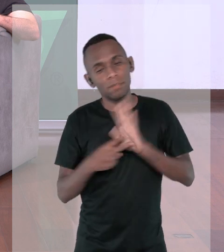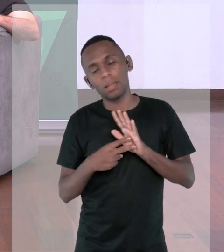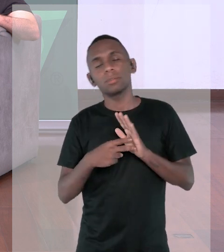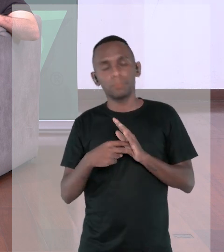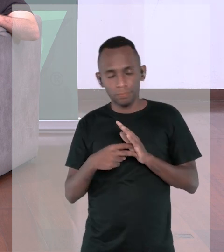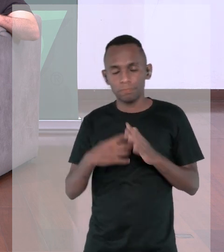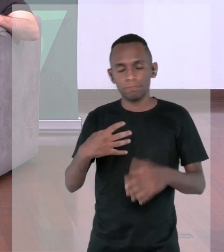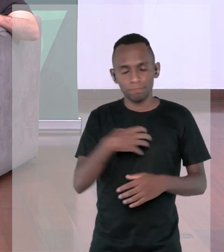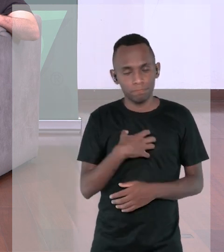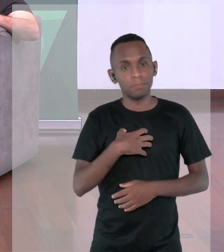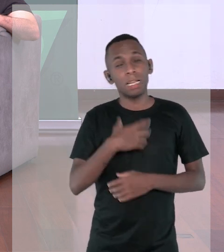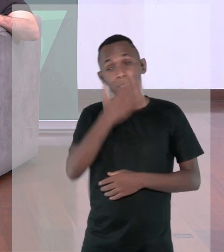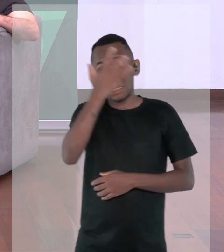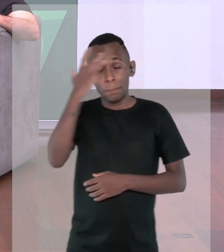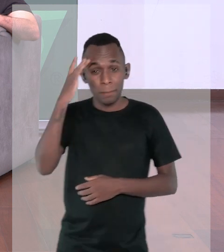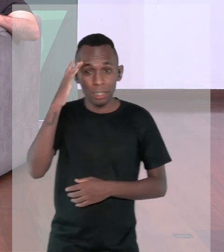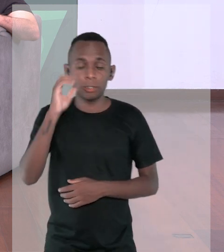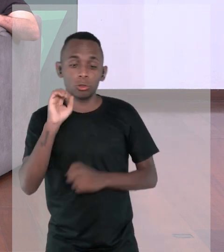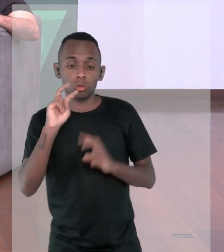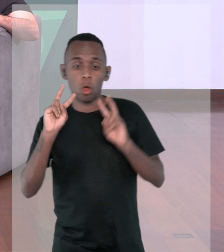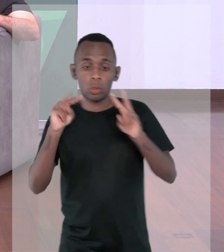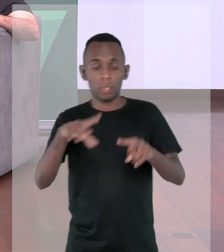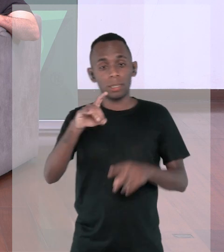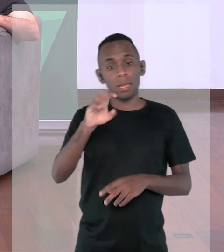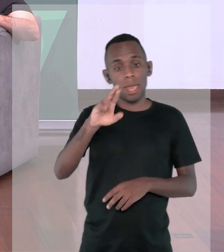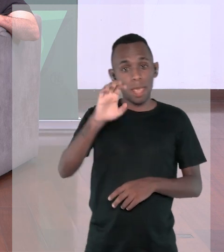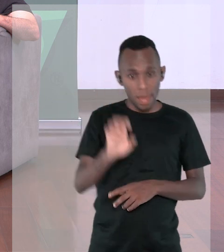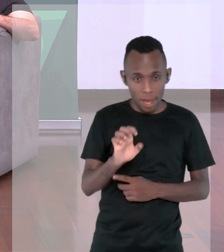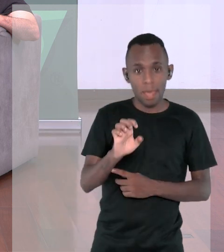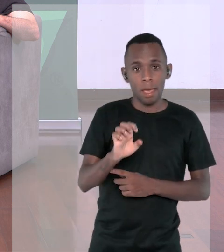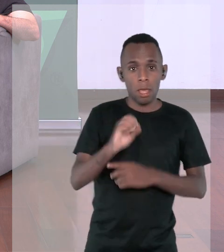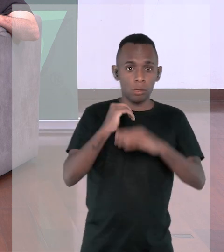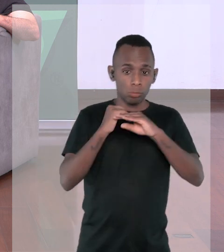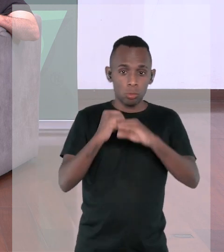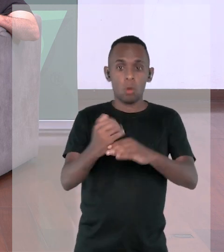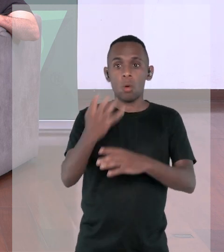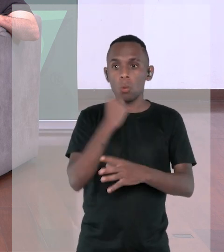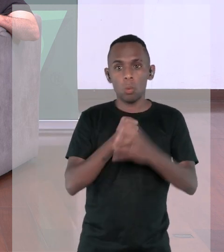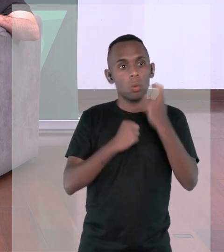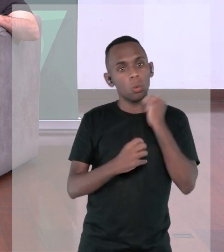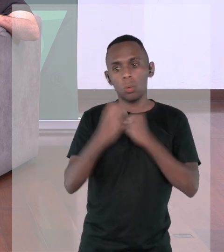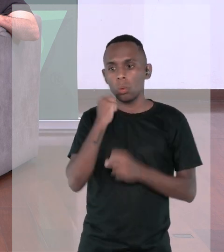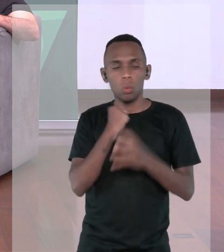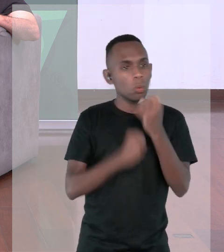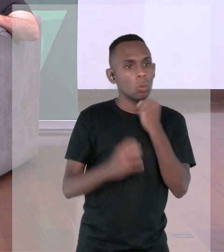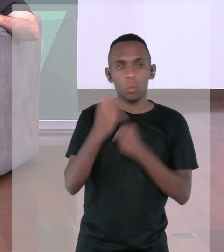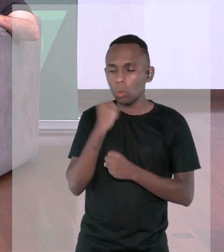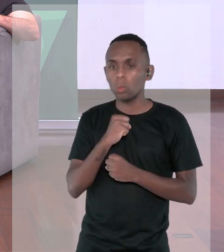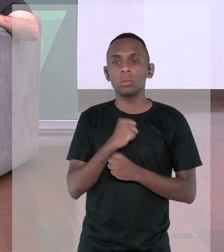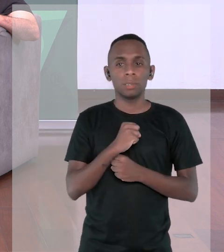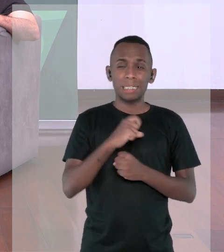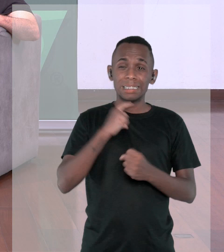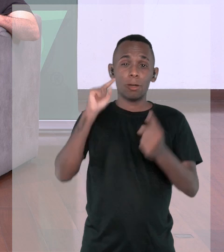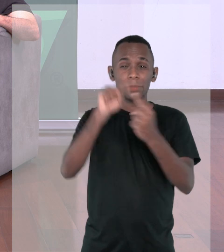As pessoas estão olhando tanto a DRE, a linha do lucro líquido, tem